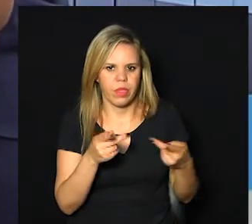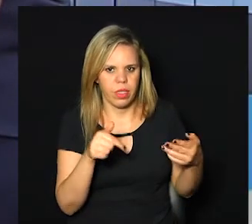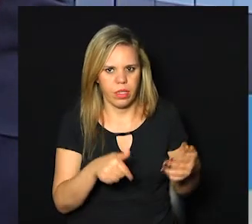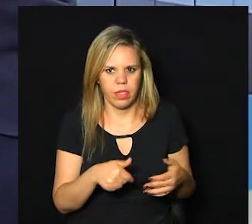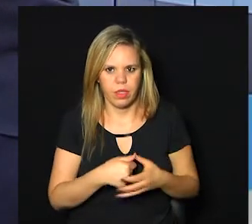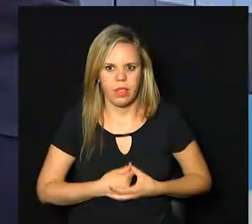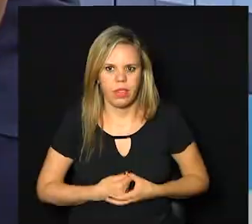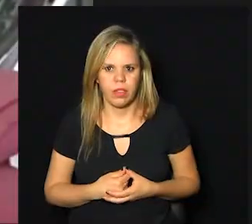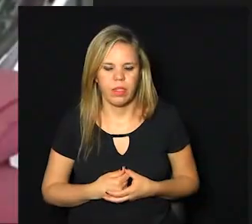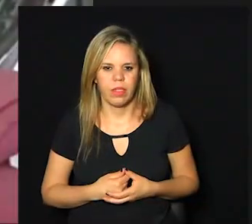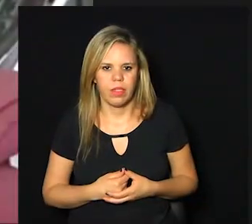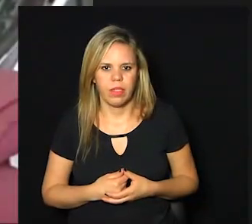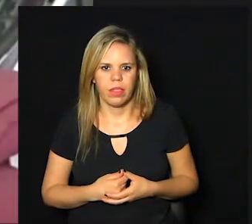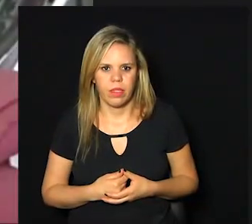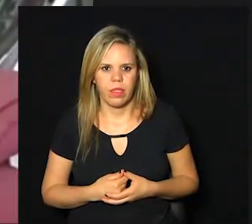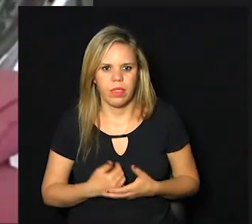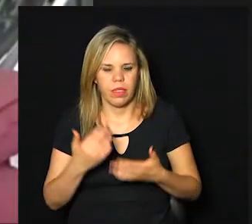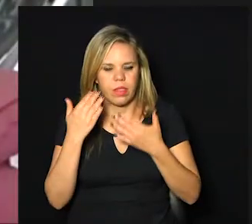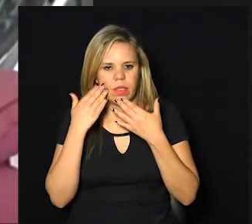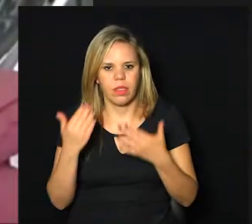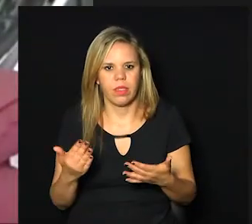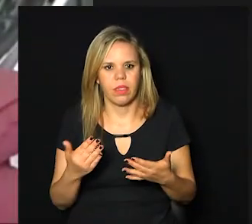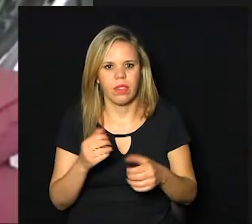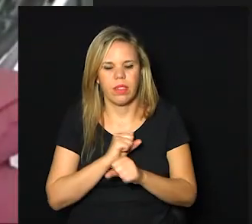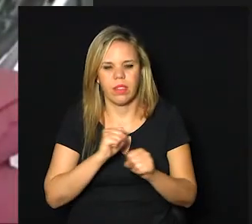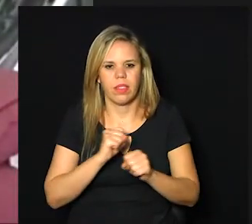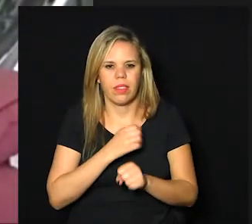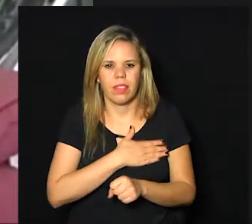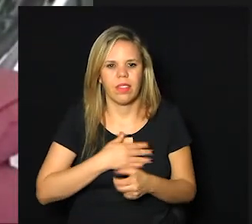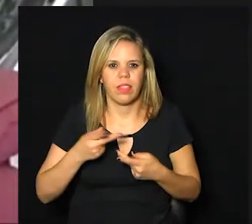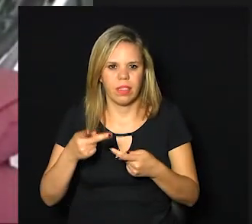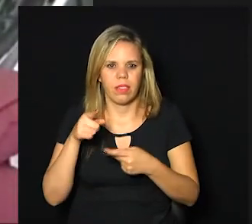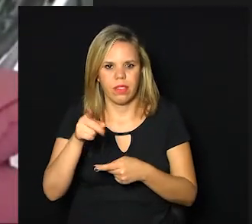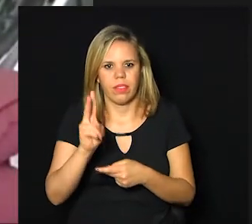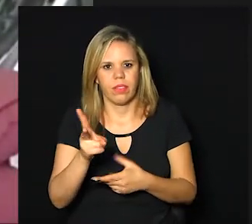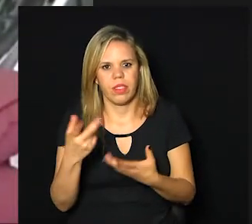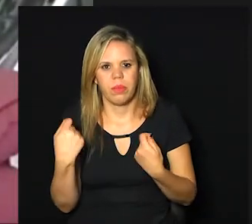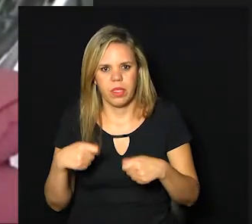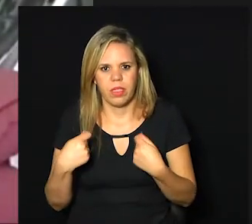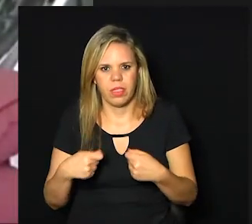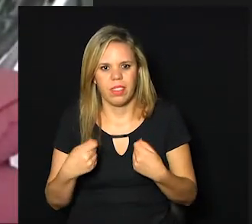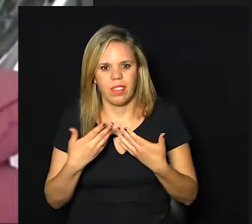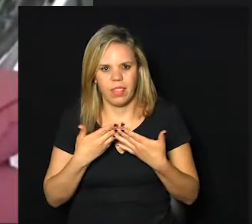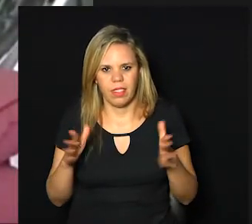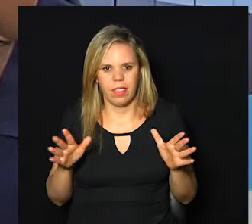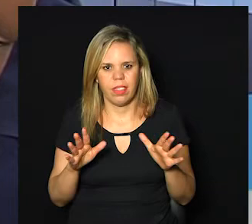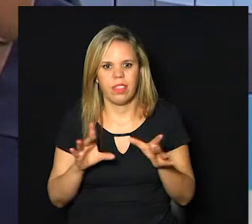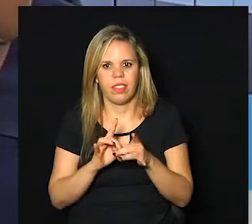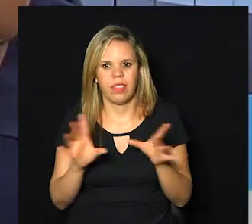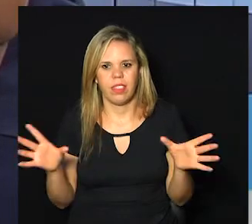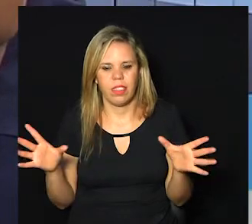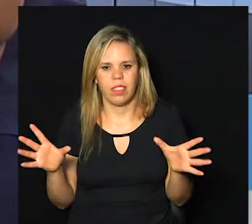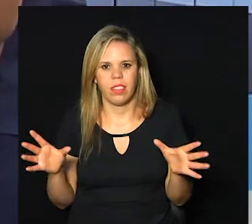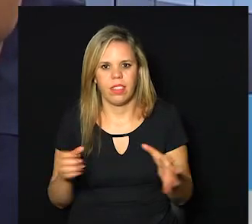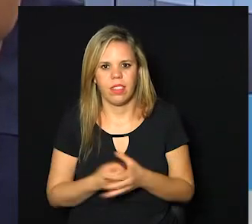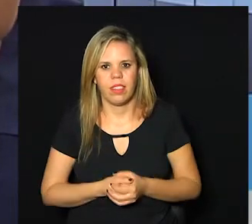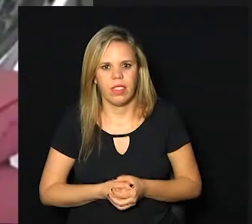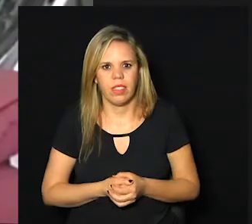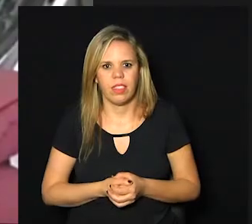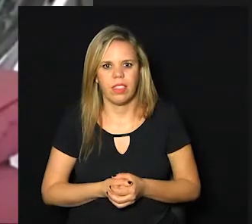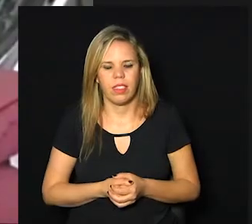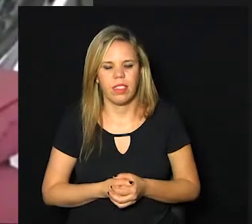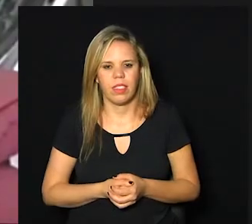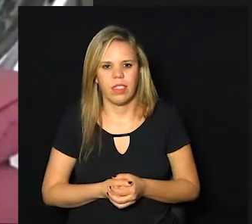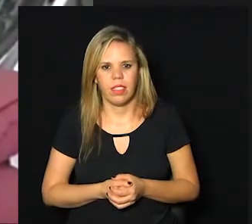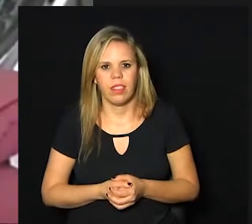aqui com a gente. Muito obrigada. Eu adorei o convite e sempre que vocês precisarem, estou aqui disponível. Seja e quando muito terminar feliz. o livro, eu